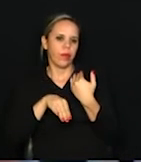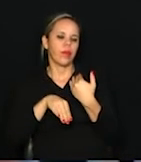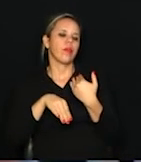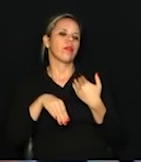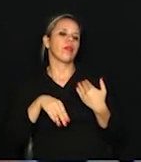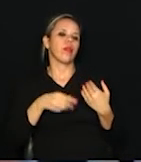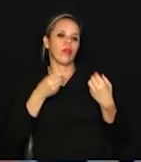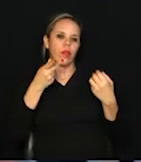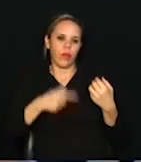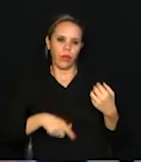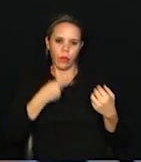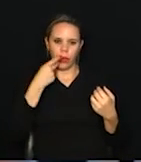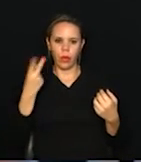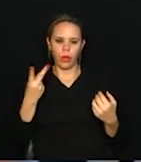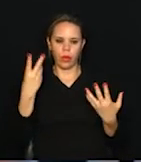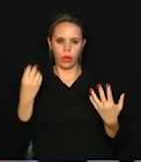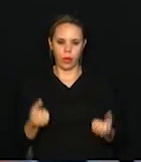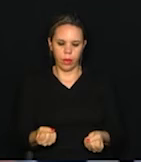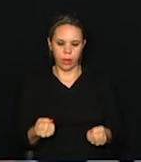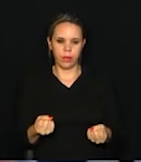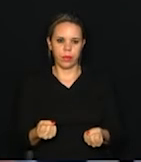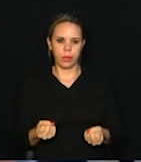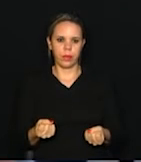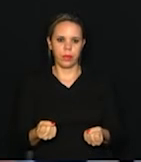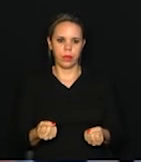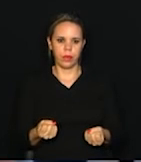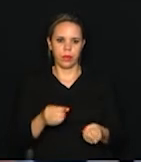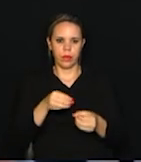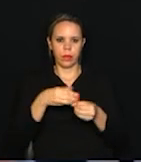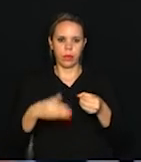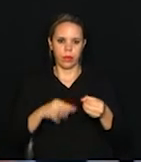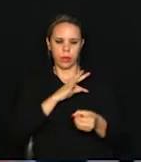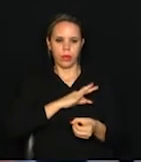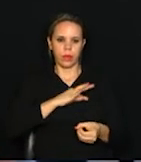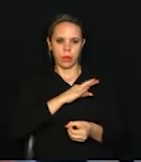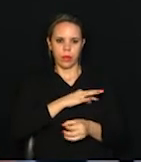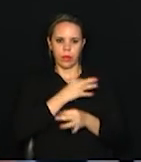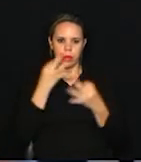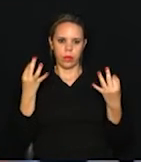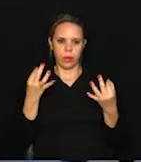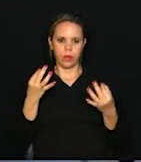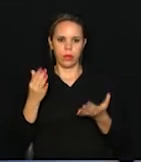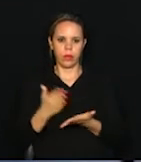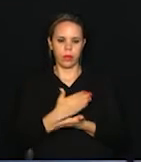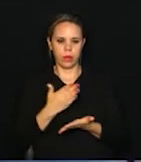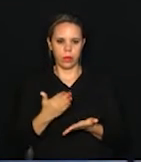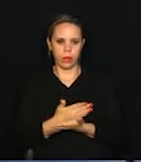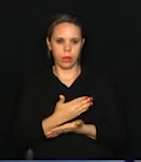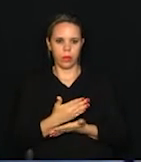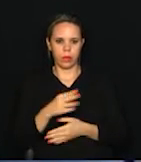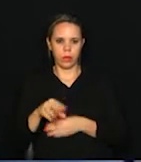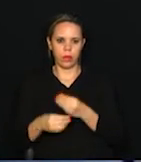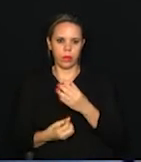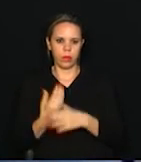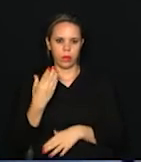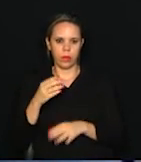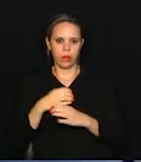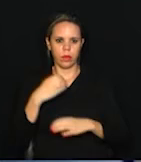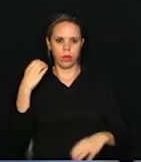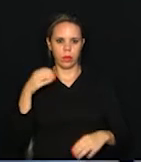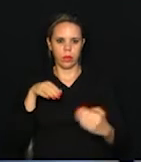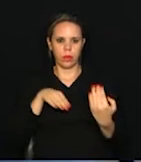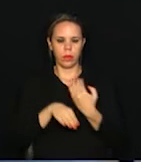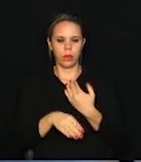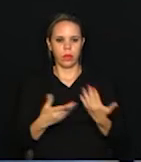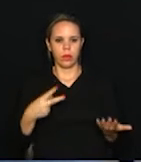o reconhecimento do conteúdo técnico excepcional que esses manuais constituem aí para a engenharia de tráfego.